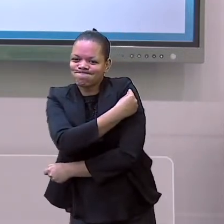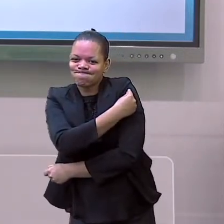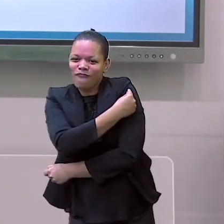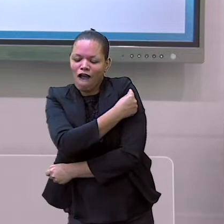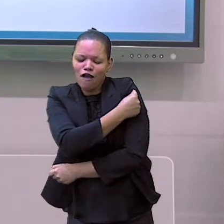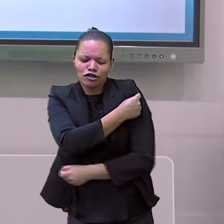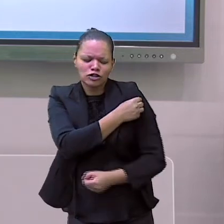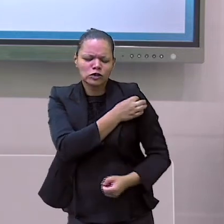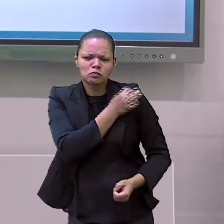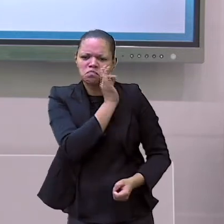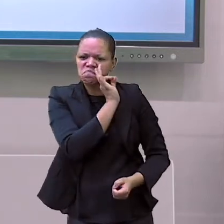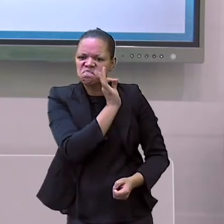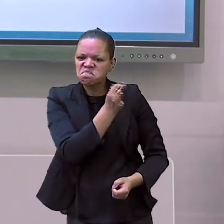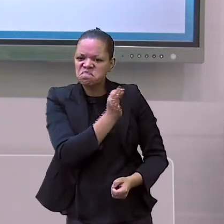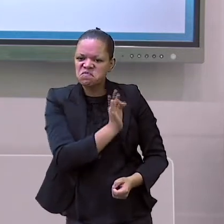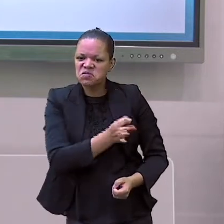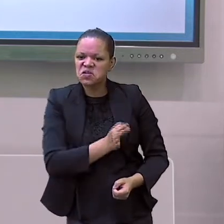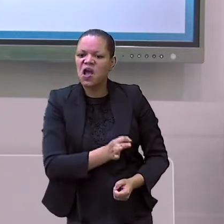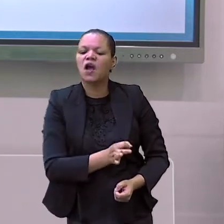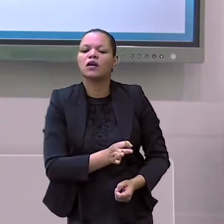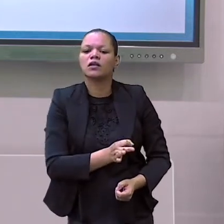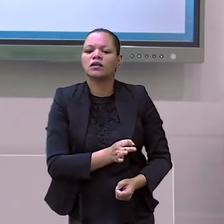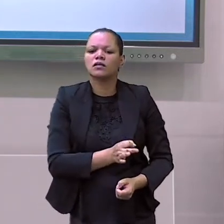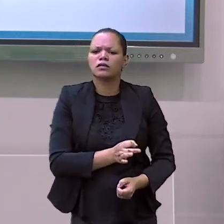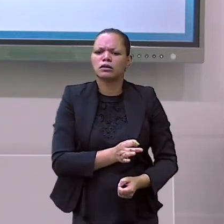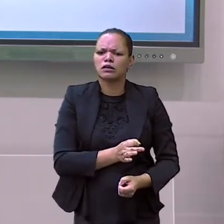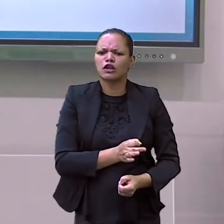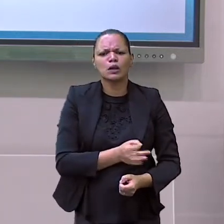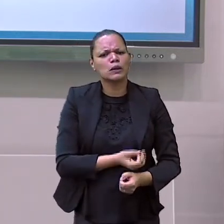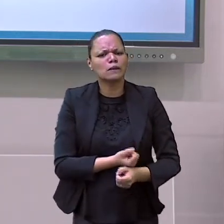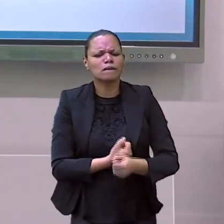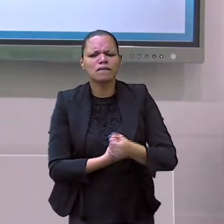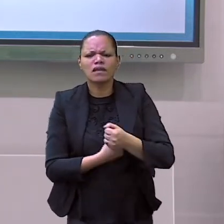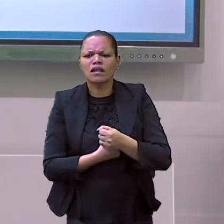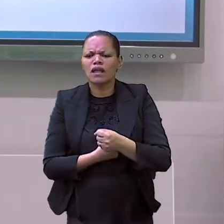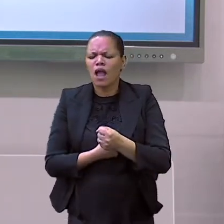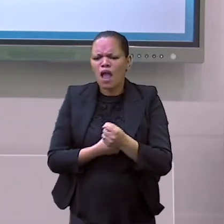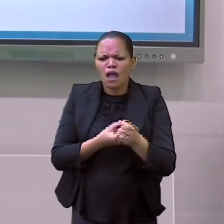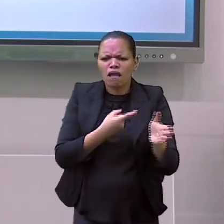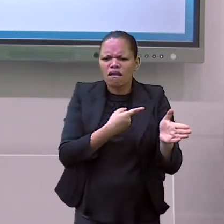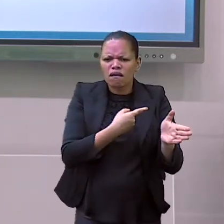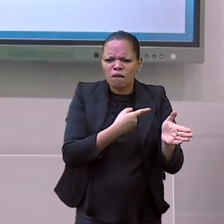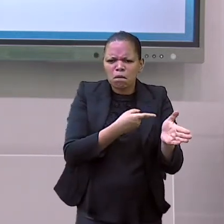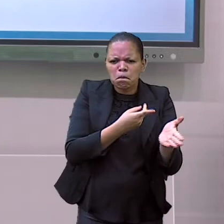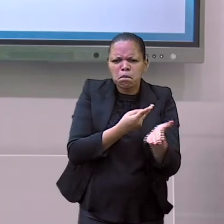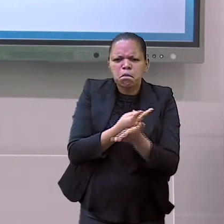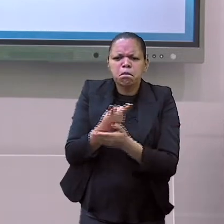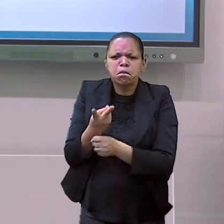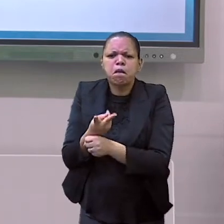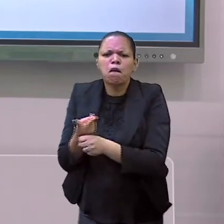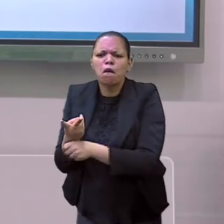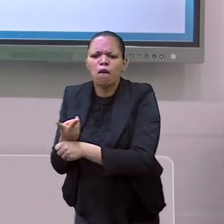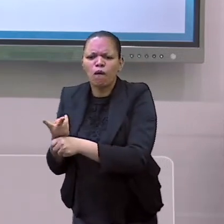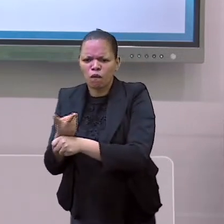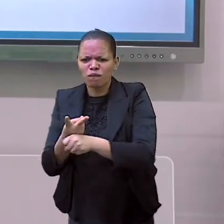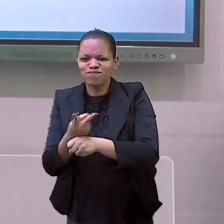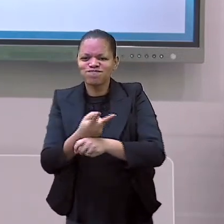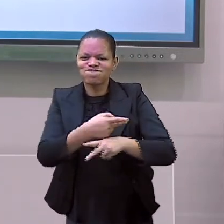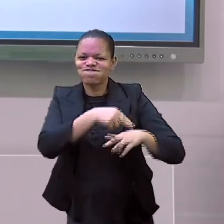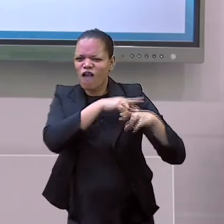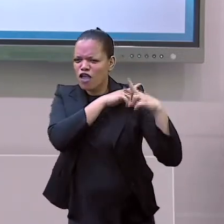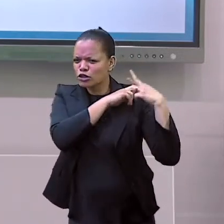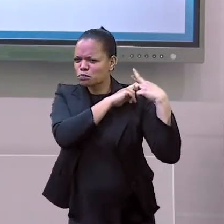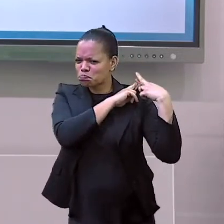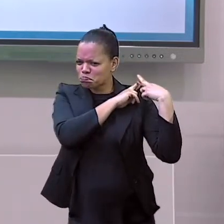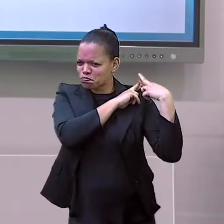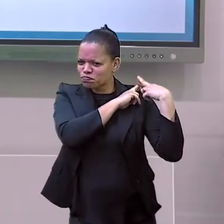saúde junto com o seu responsável e verifica se o seu cartão está em dia, porque a vacina ela vai fazer o quê?